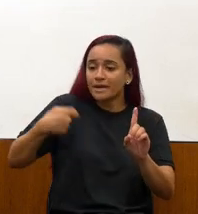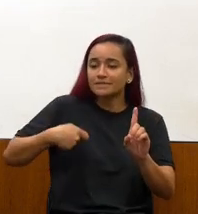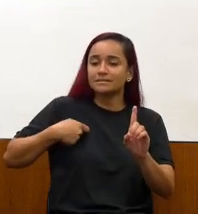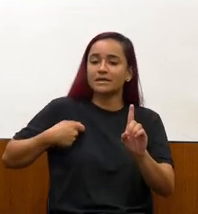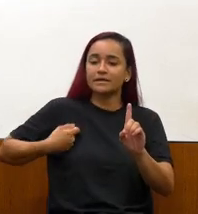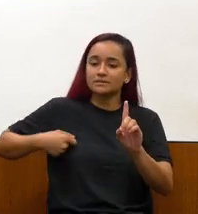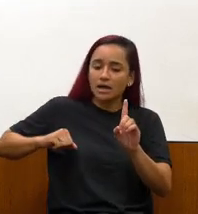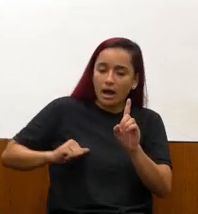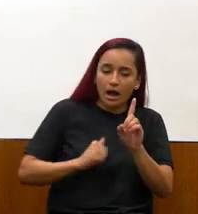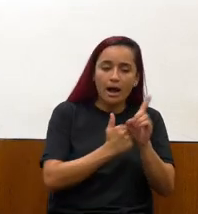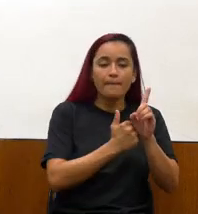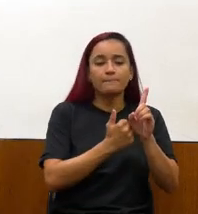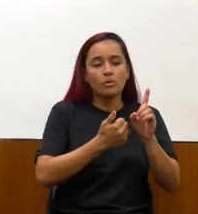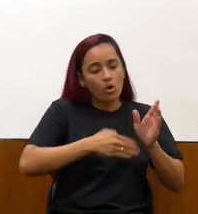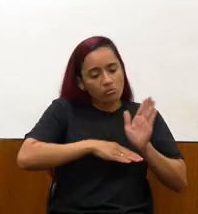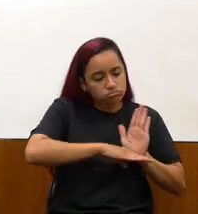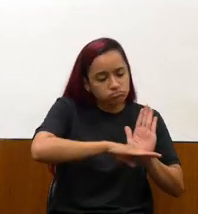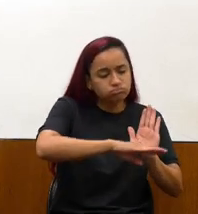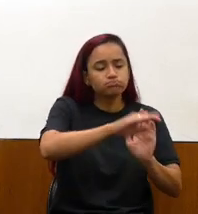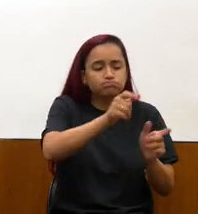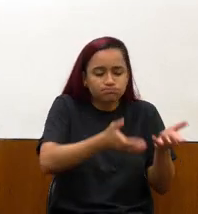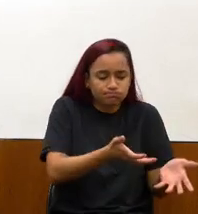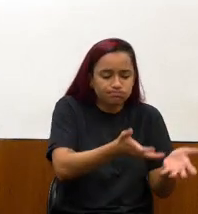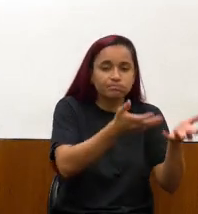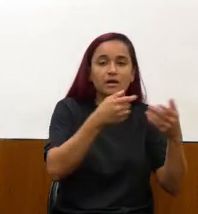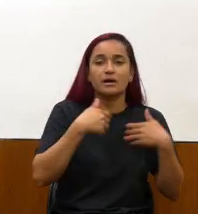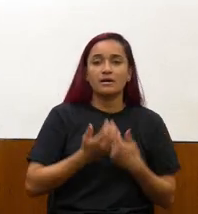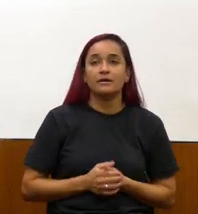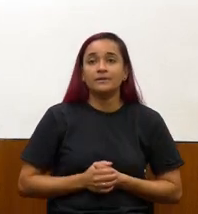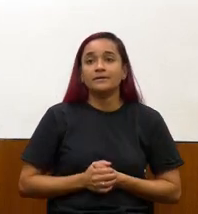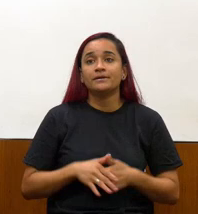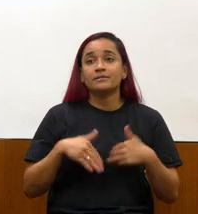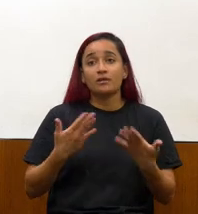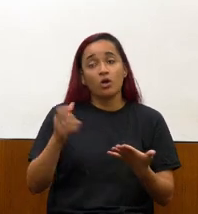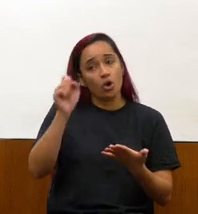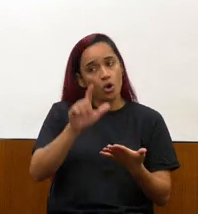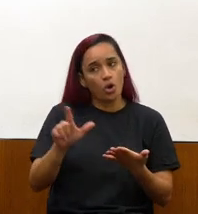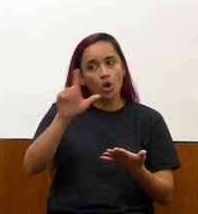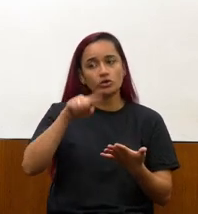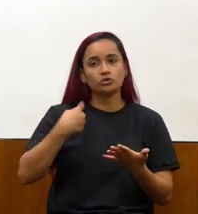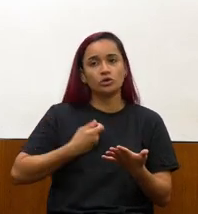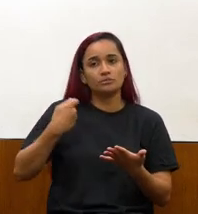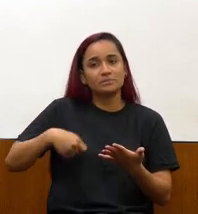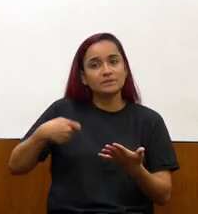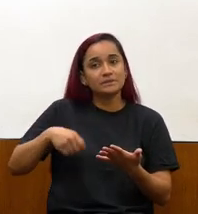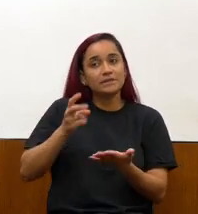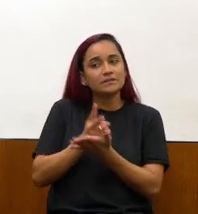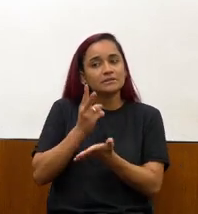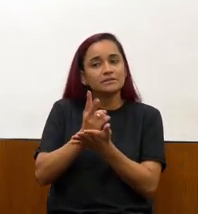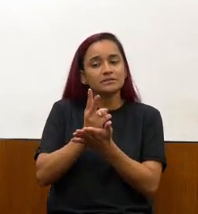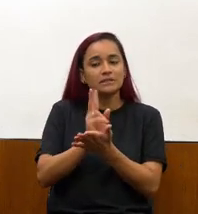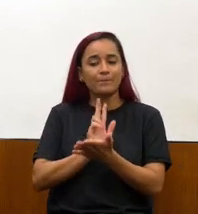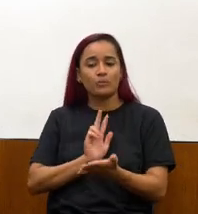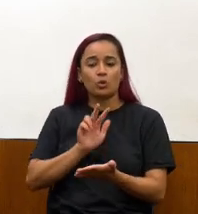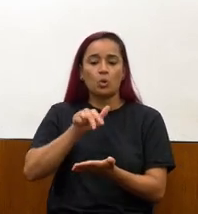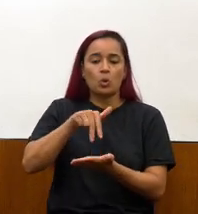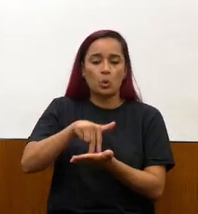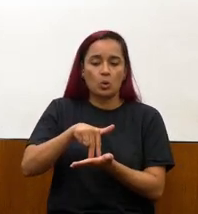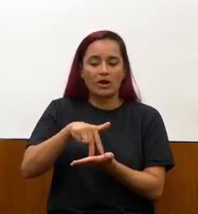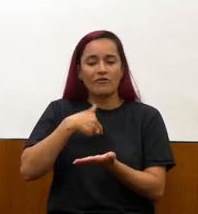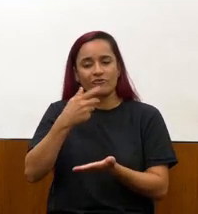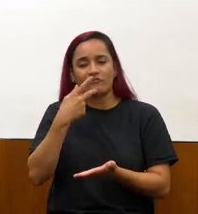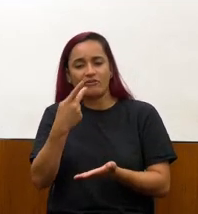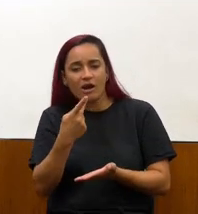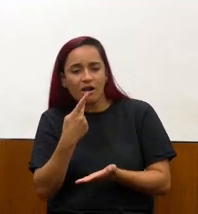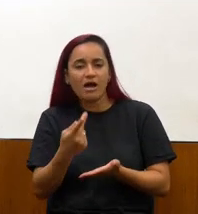de uma atenção. É claro que nós temos que nos colocar na posição sempre altiva de falar e apontar